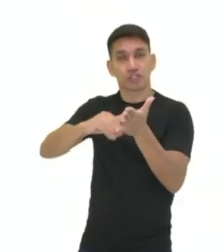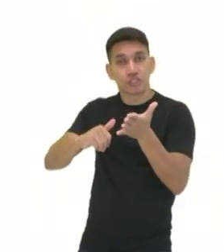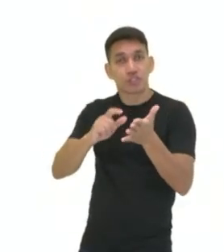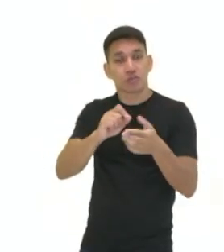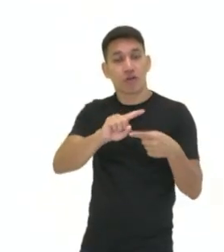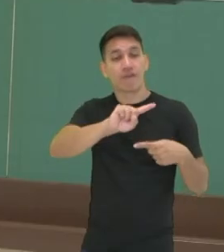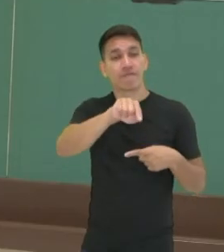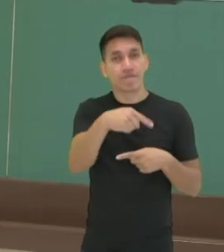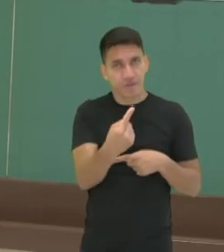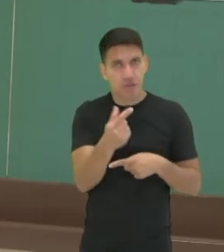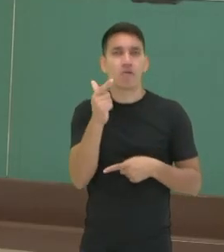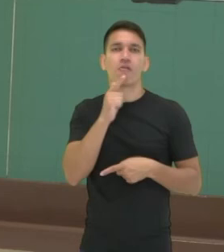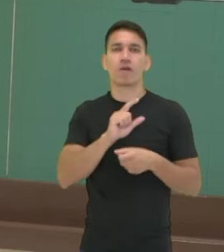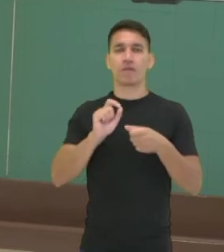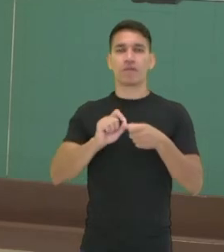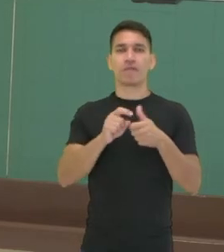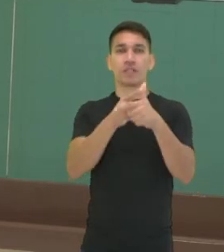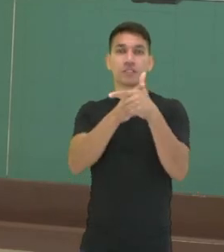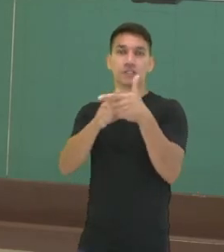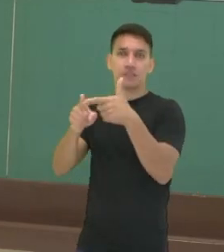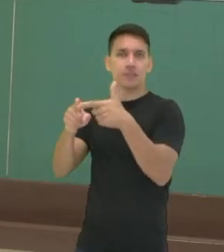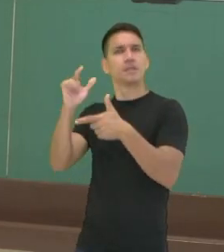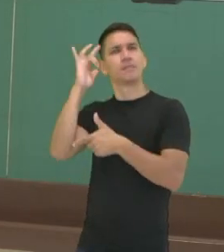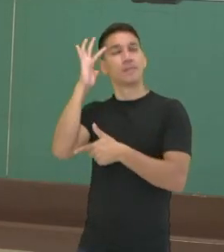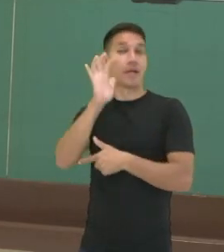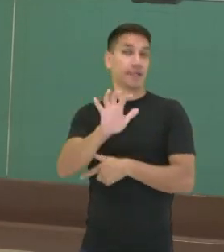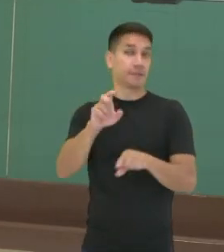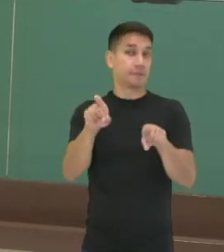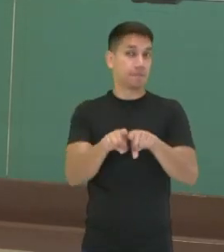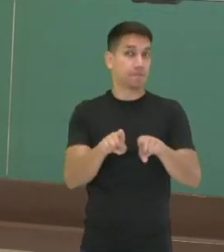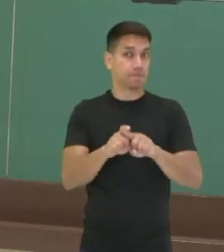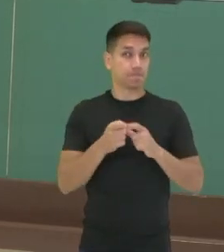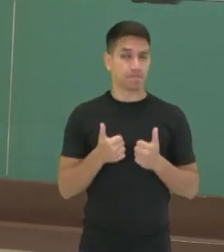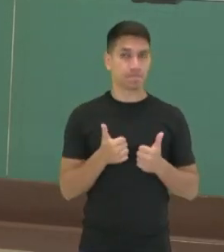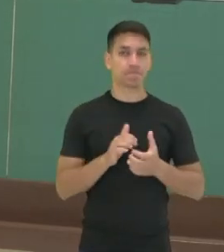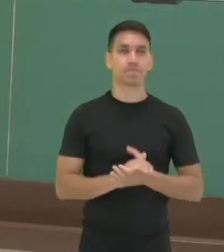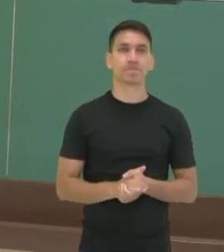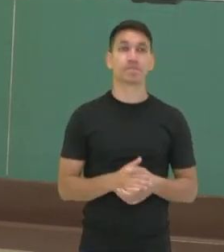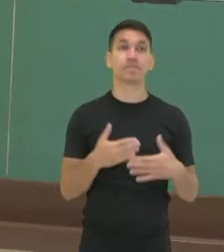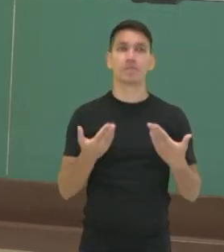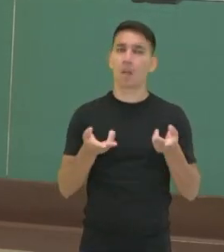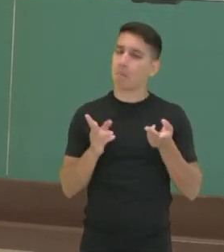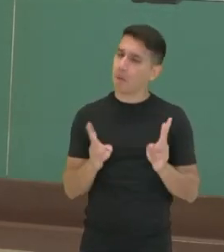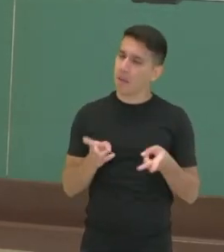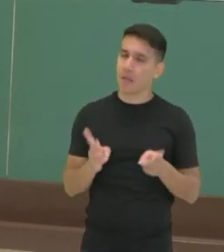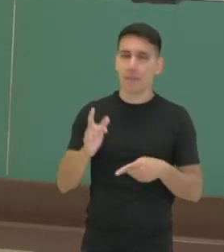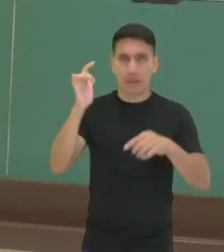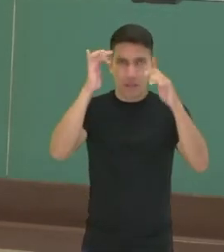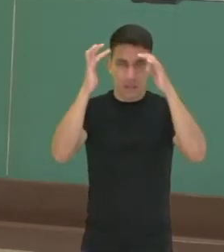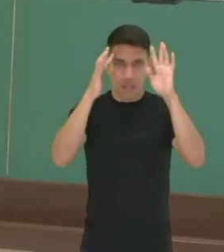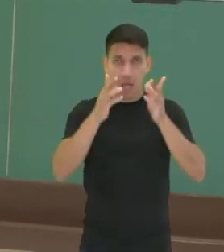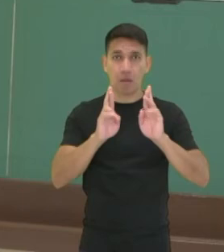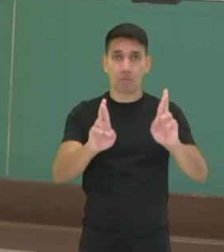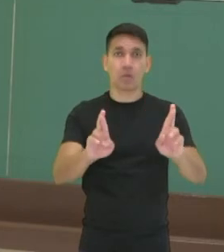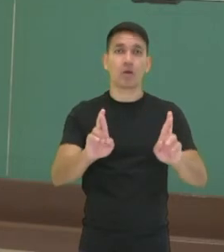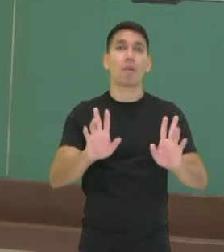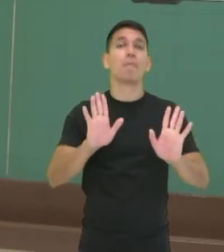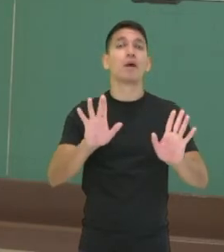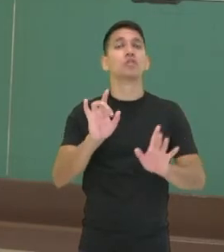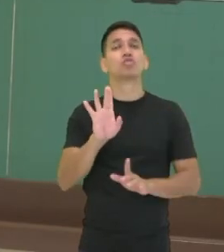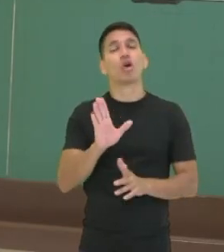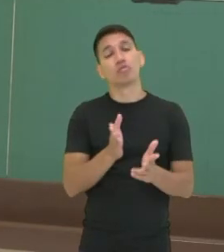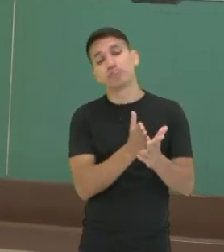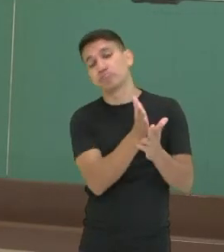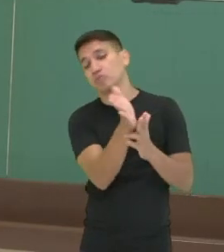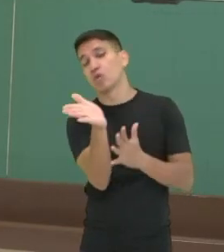efetuamos a divisão. Então, poderíamos, né, já pensar dessa forma também, tá bom? Então, é a mesma ideia, é a mesma resposta, só é um outro raciocínio,